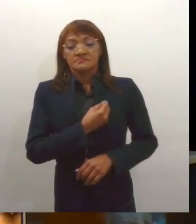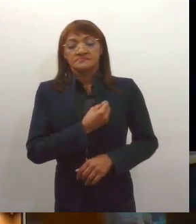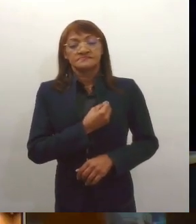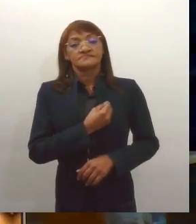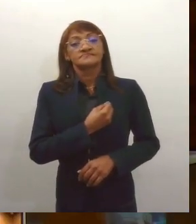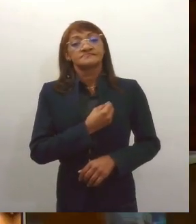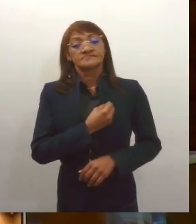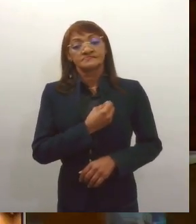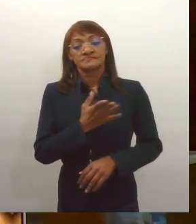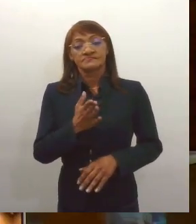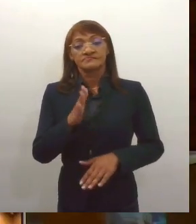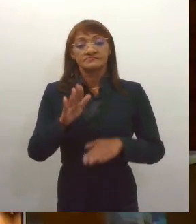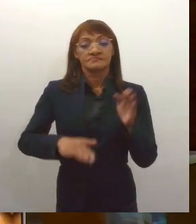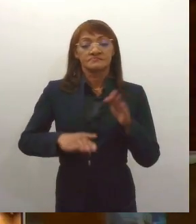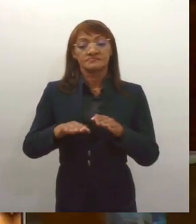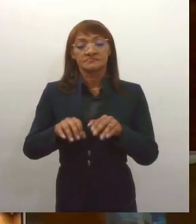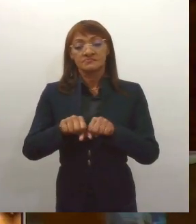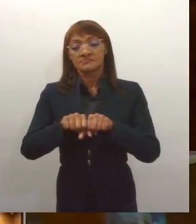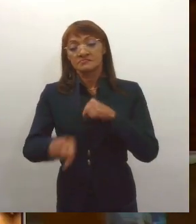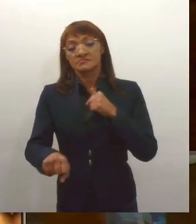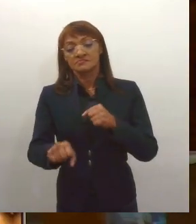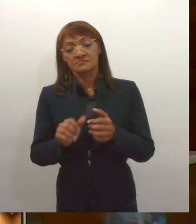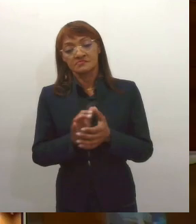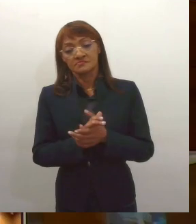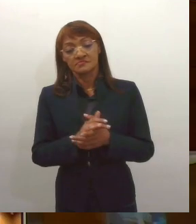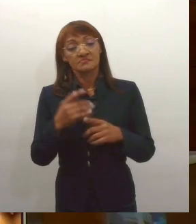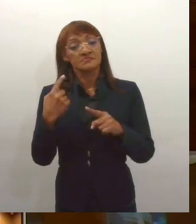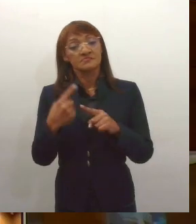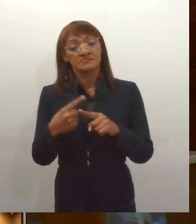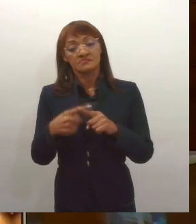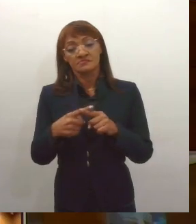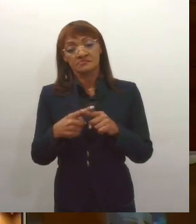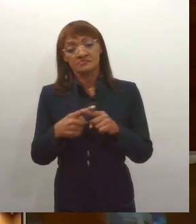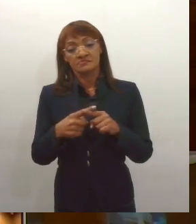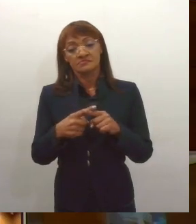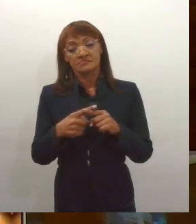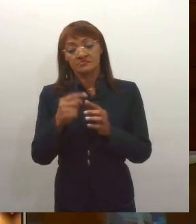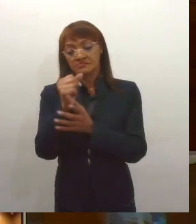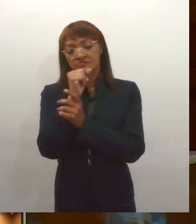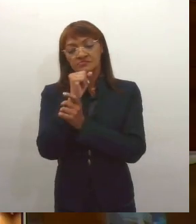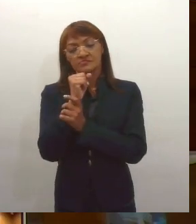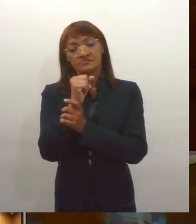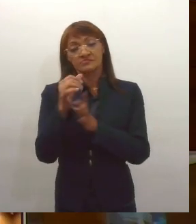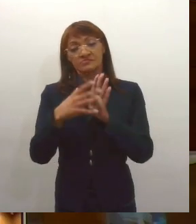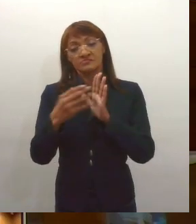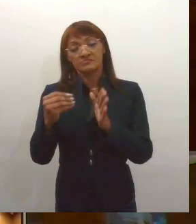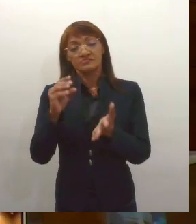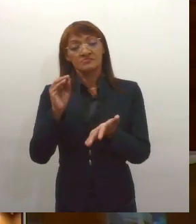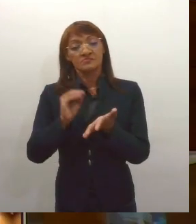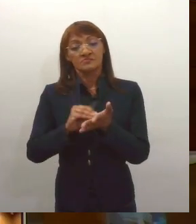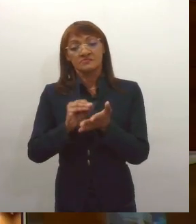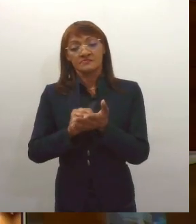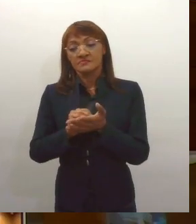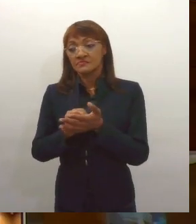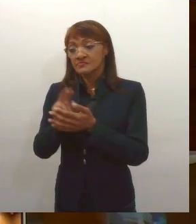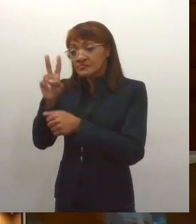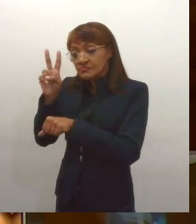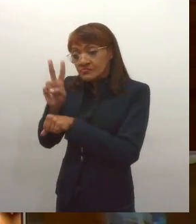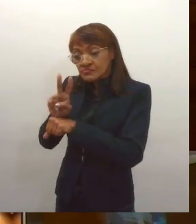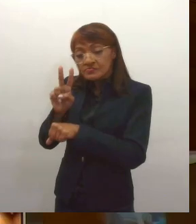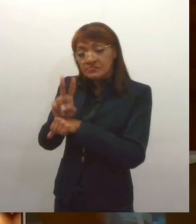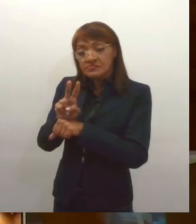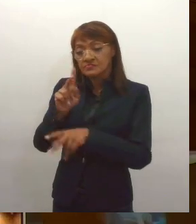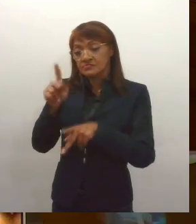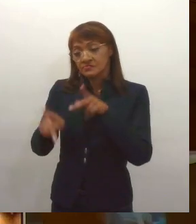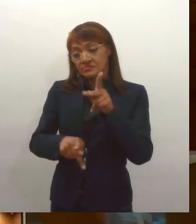modelo né de Segurança Pública né que realmente proteja a nossa população que essa é